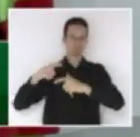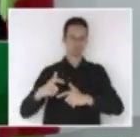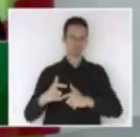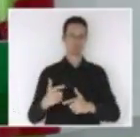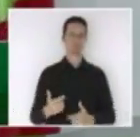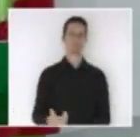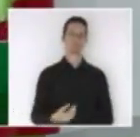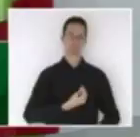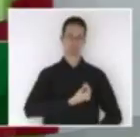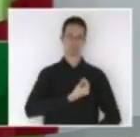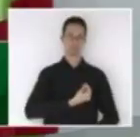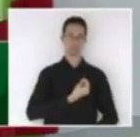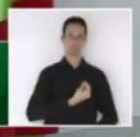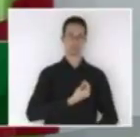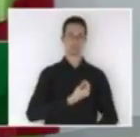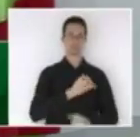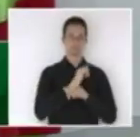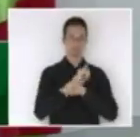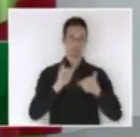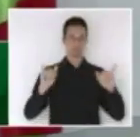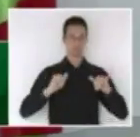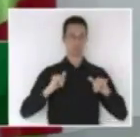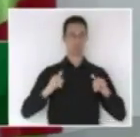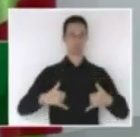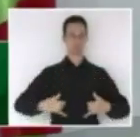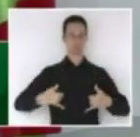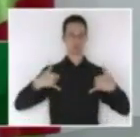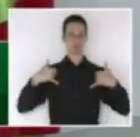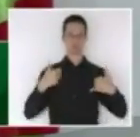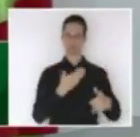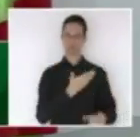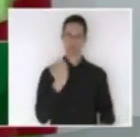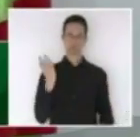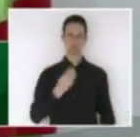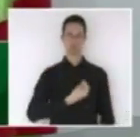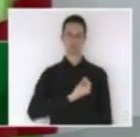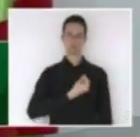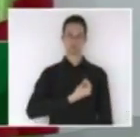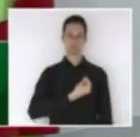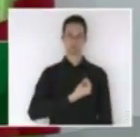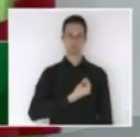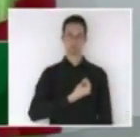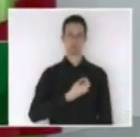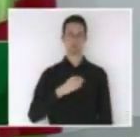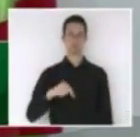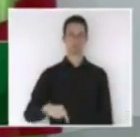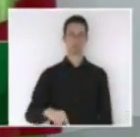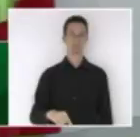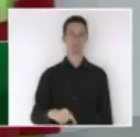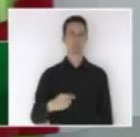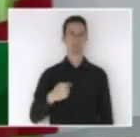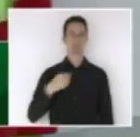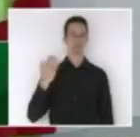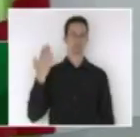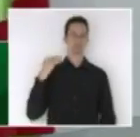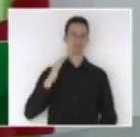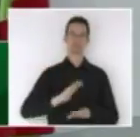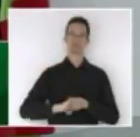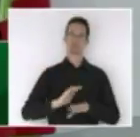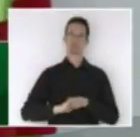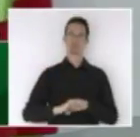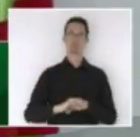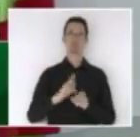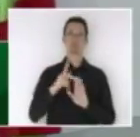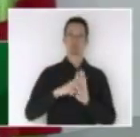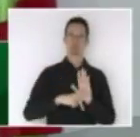orgulho recebê-los na casa. Fui autor do projeto da sessão especial dos